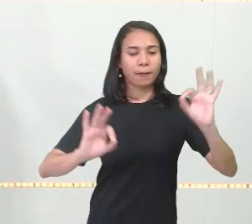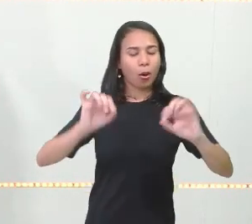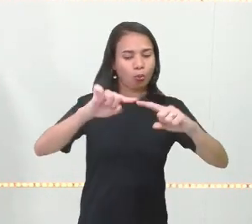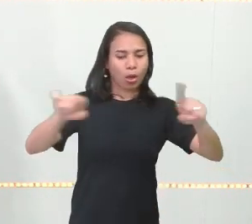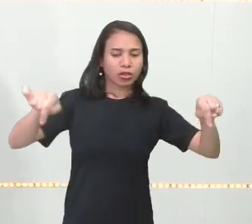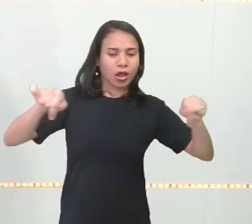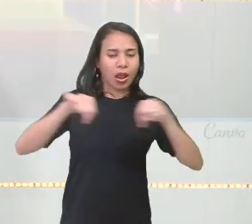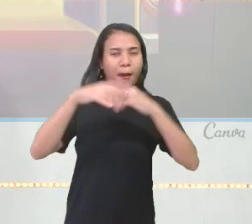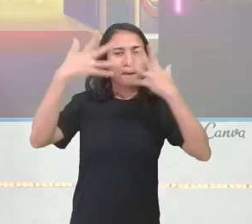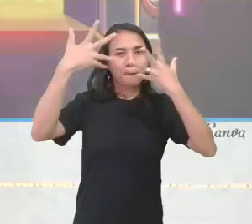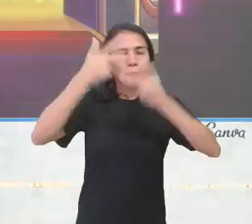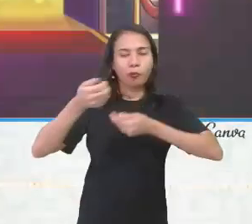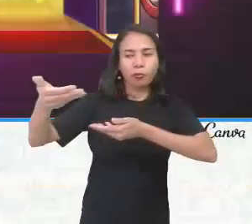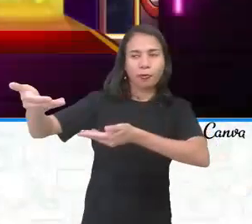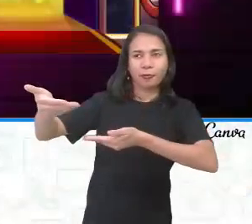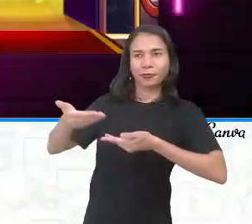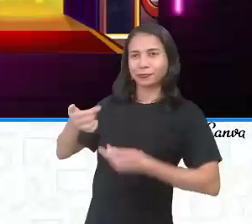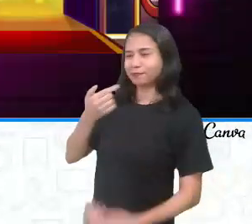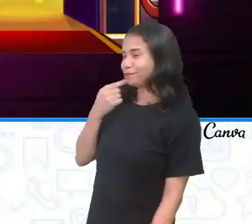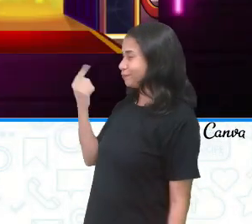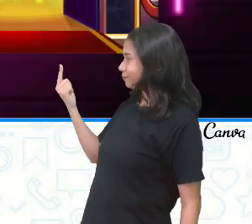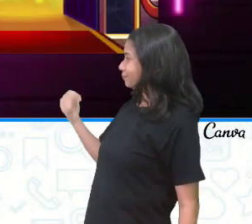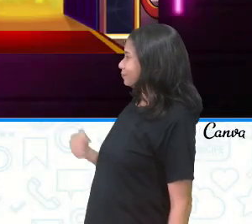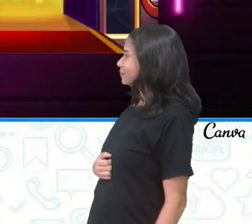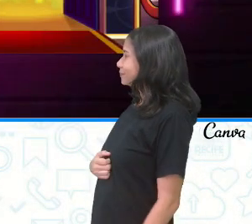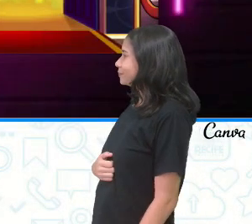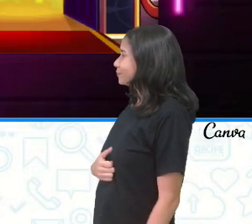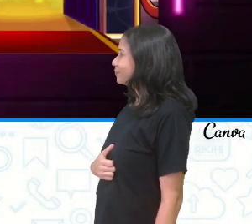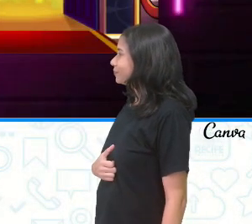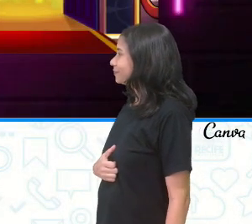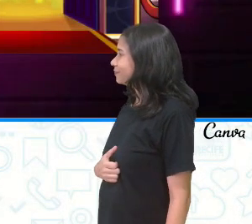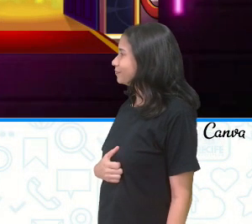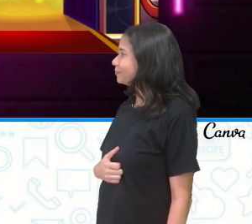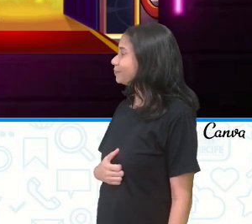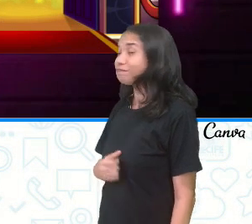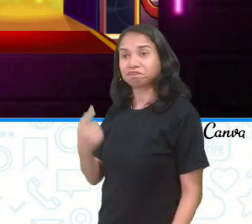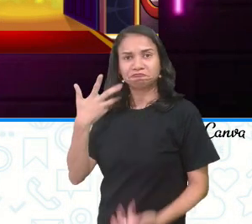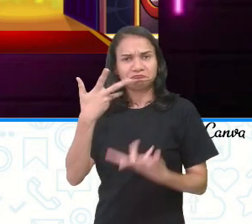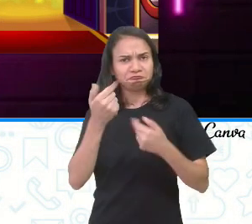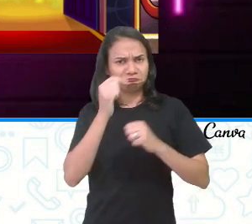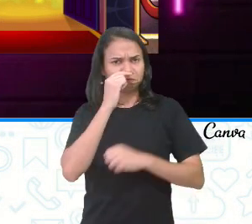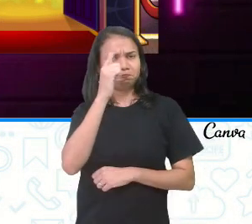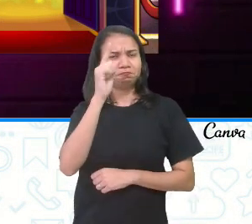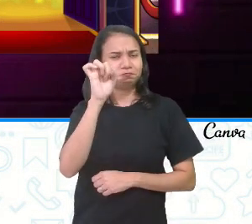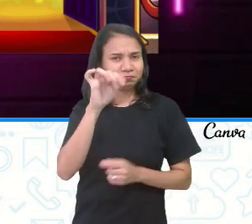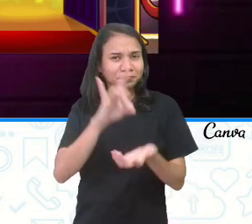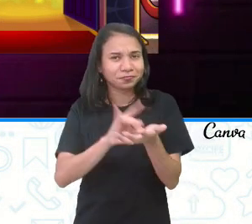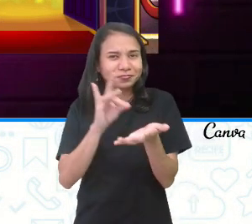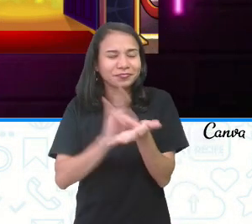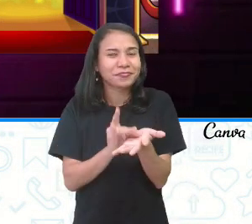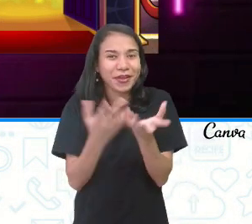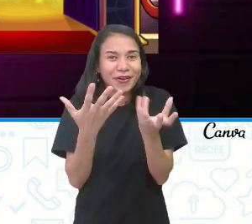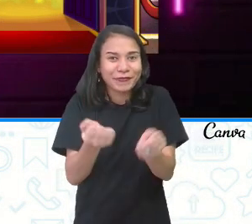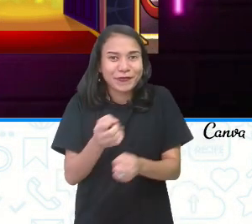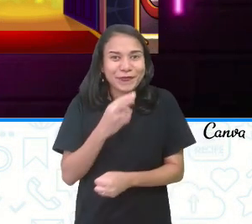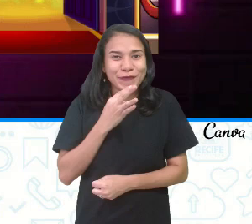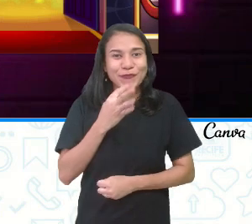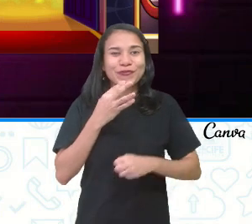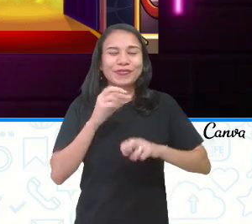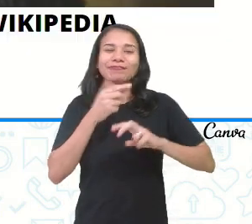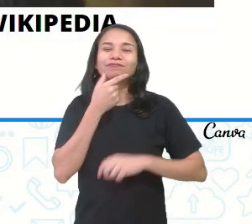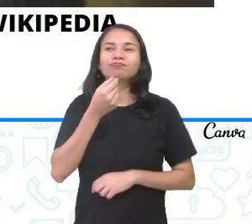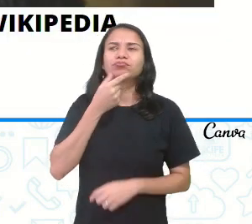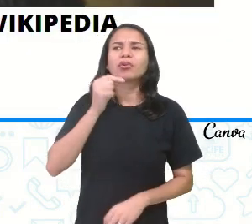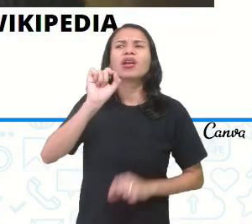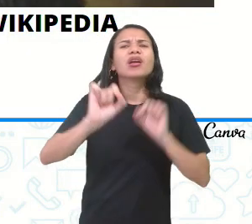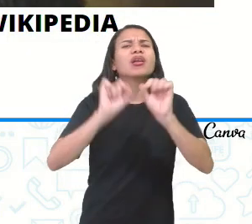muito bonita para recebê-lo, né? Olha aí, na recepção, tudo muito chique. Então vamos conhecer um pouquinho sobre Franz